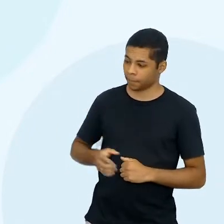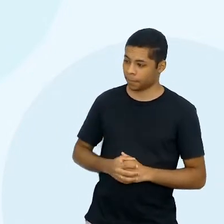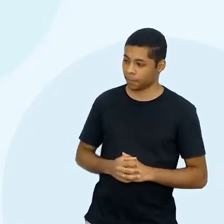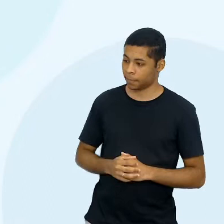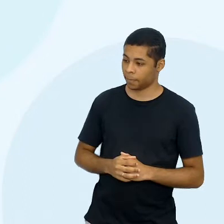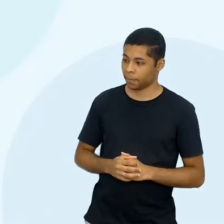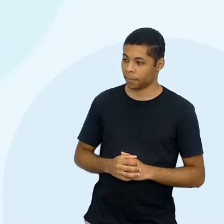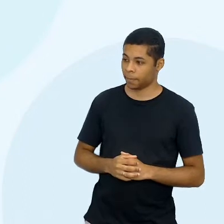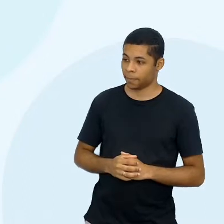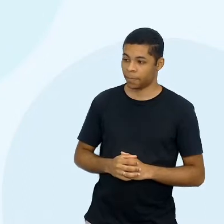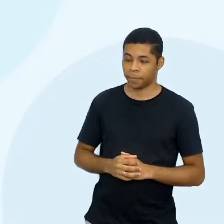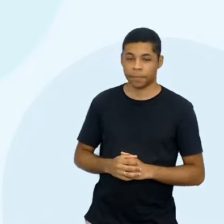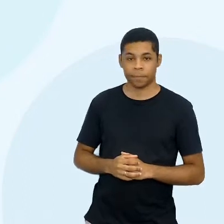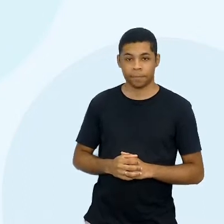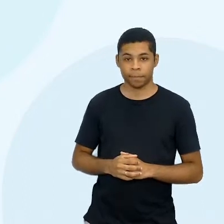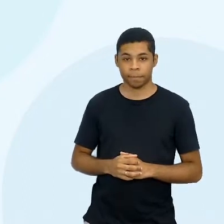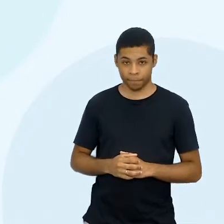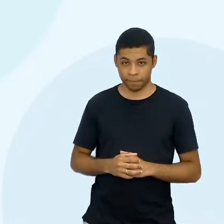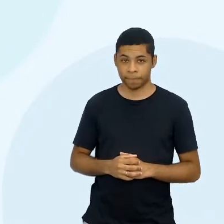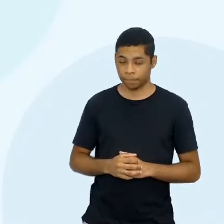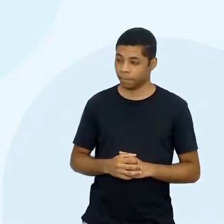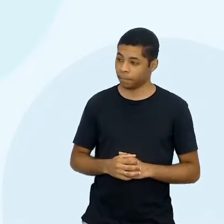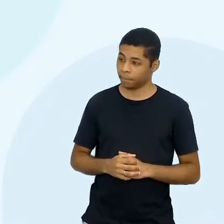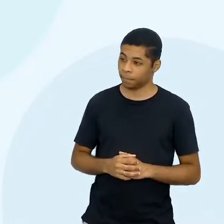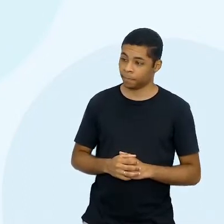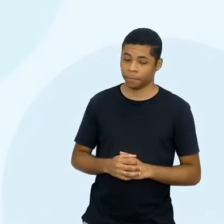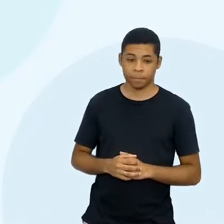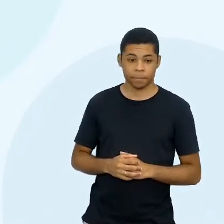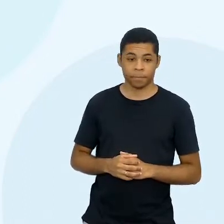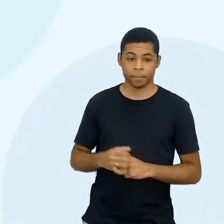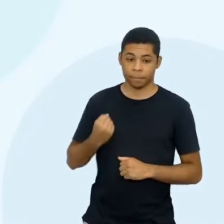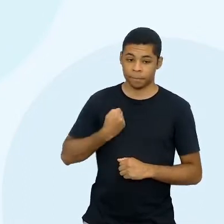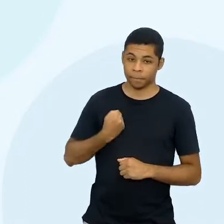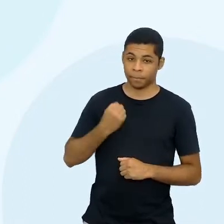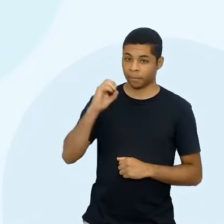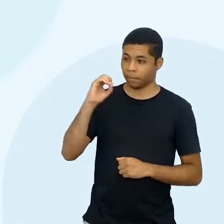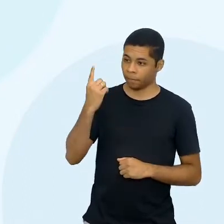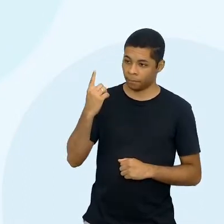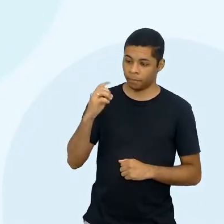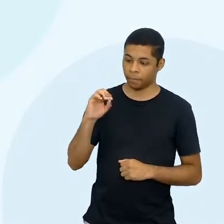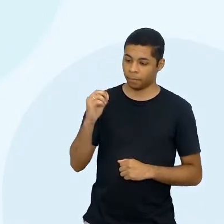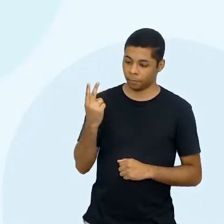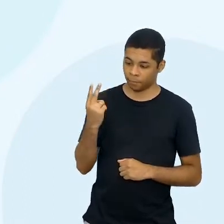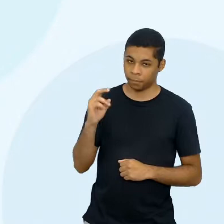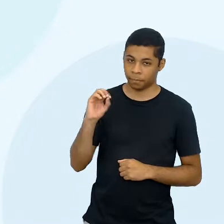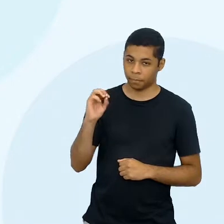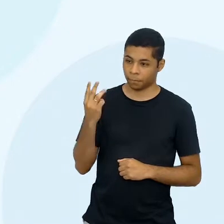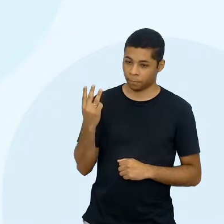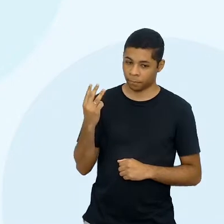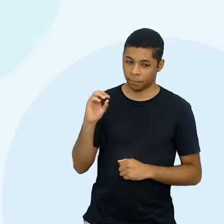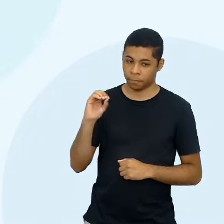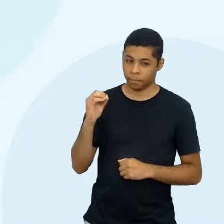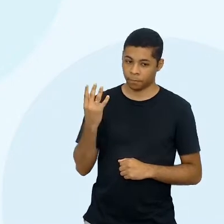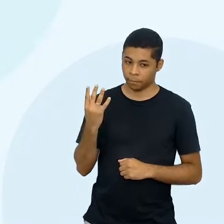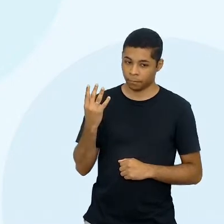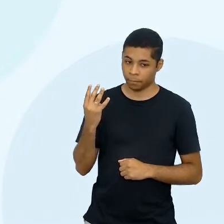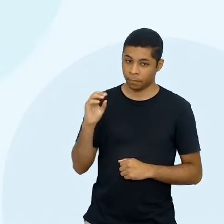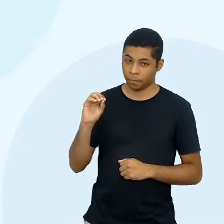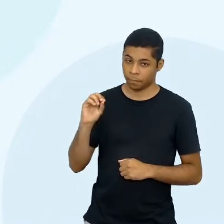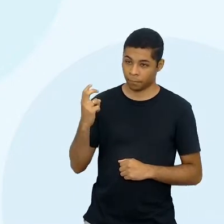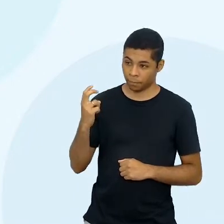fazem parte aí das ciências humanas, né? Que é a 01, a 02, a 03, a